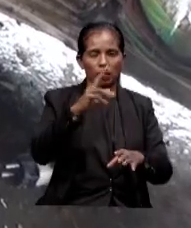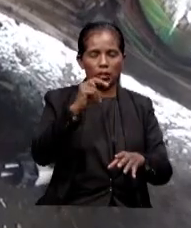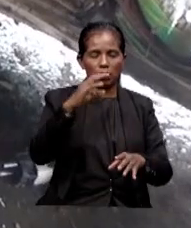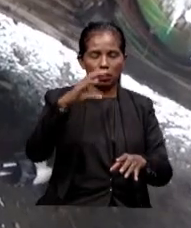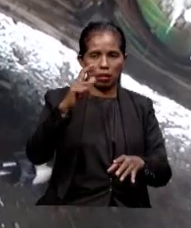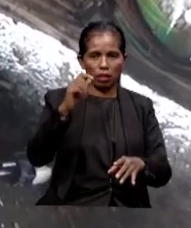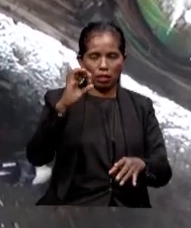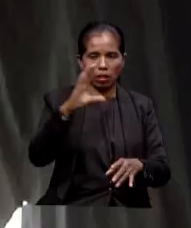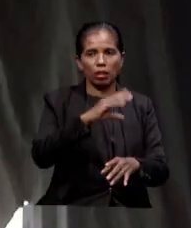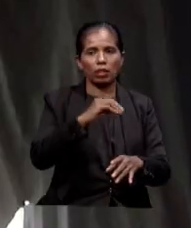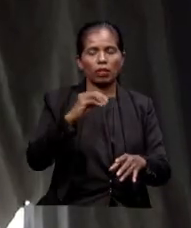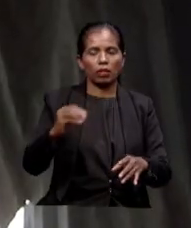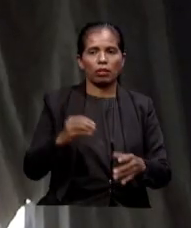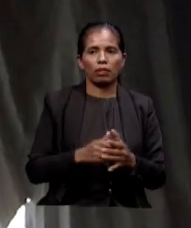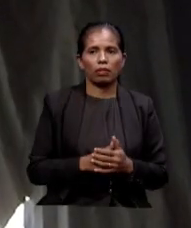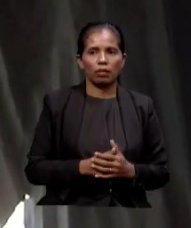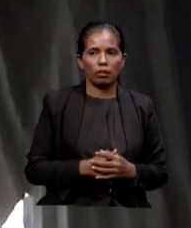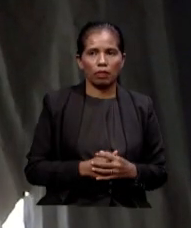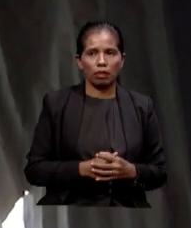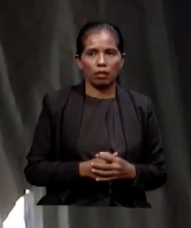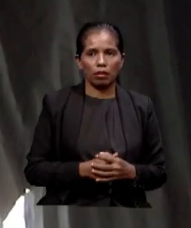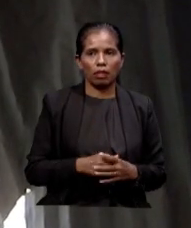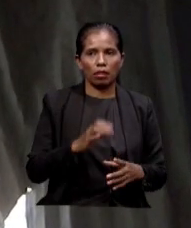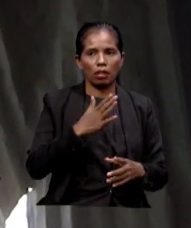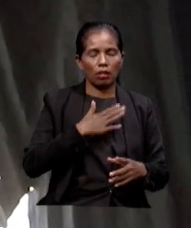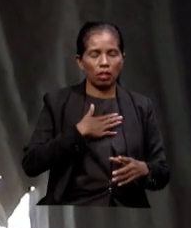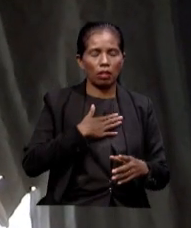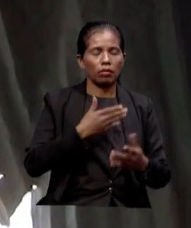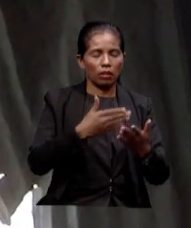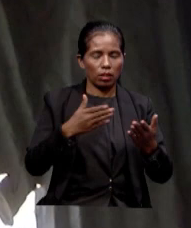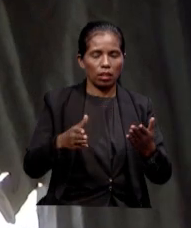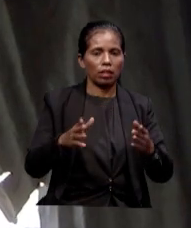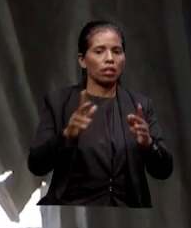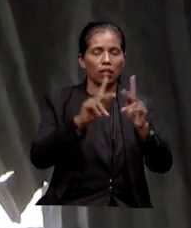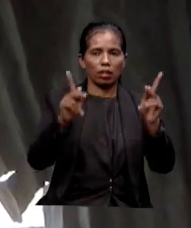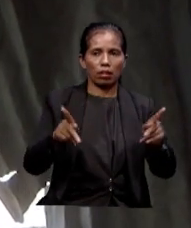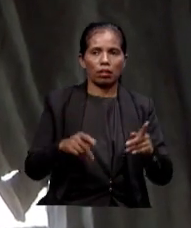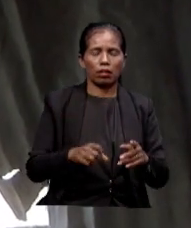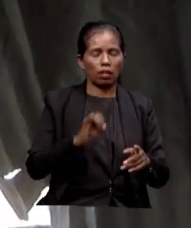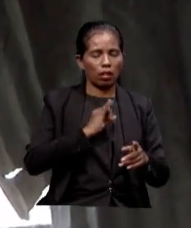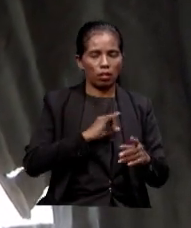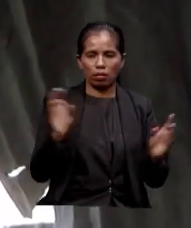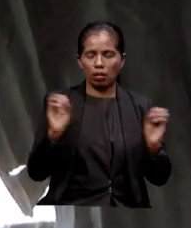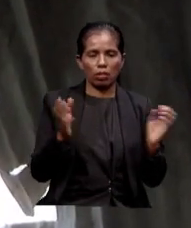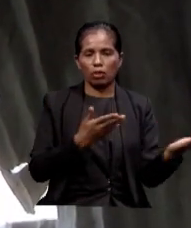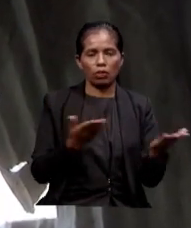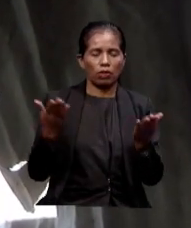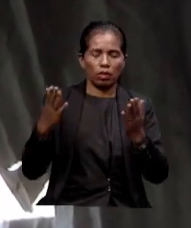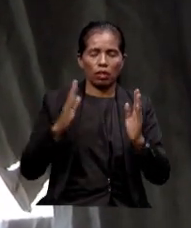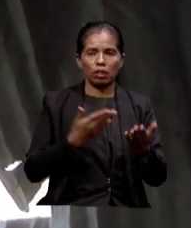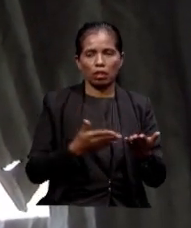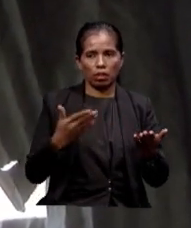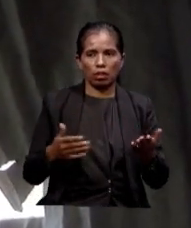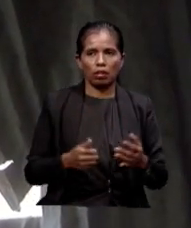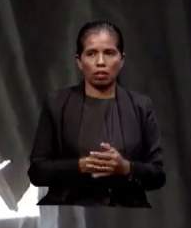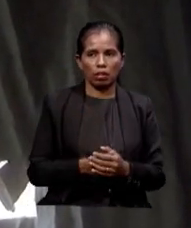warun ya se warun ora ni sesan ayo han mosu kona isilolo net makau sai haula lu mitra hau peto falu kida